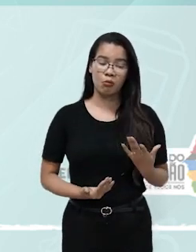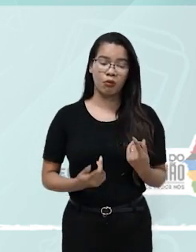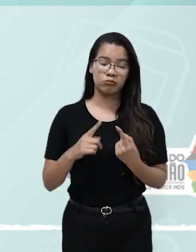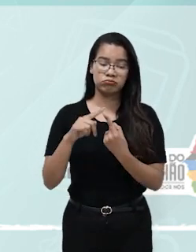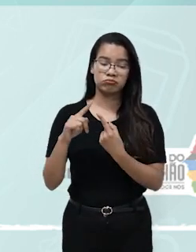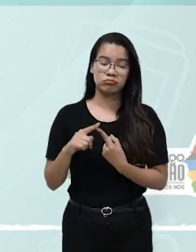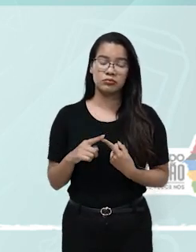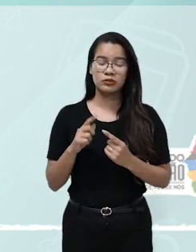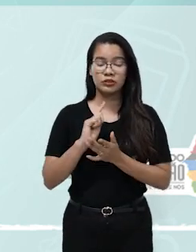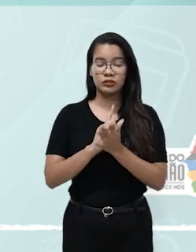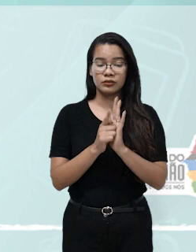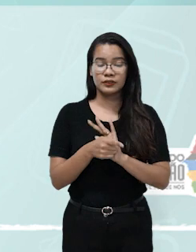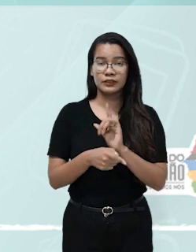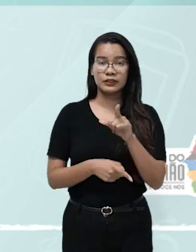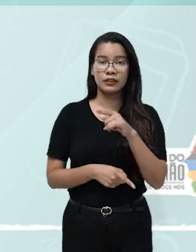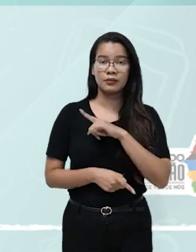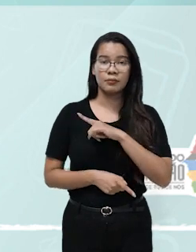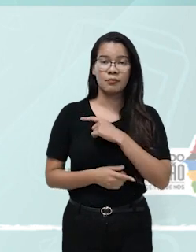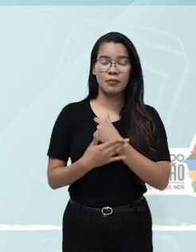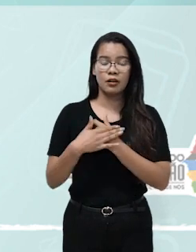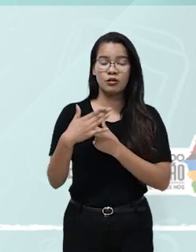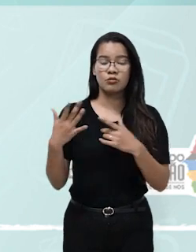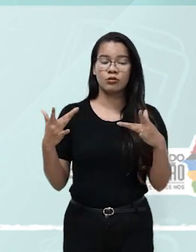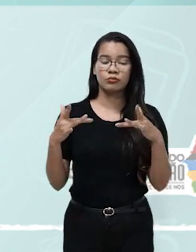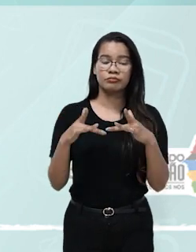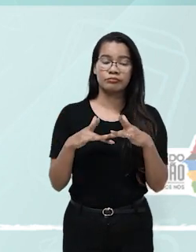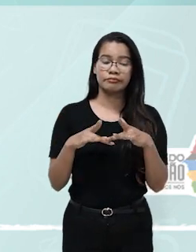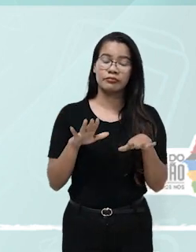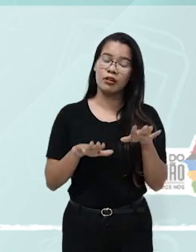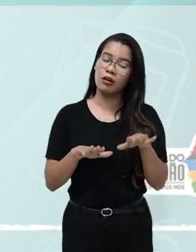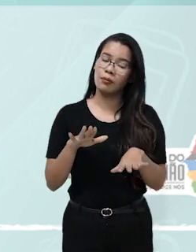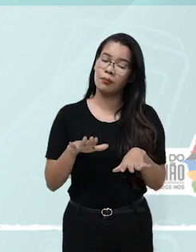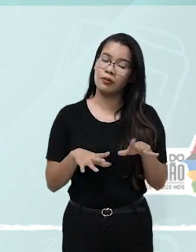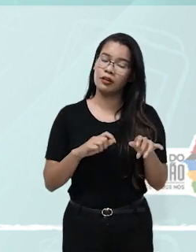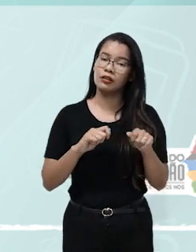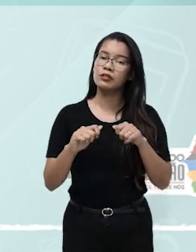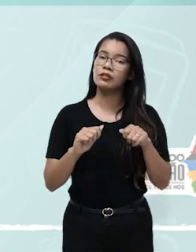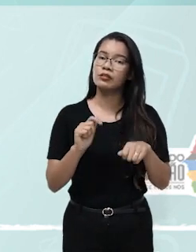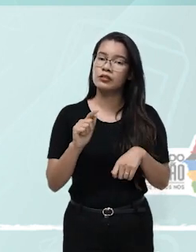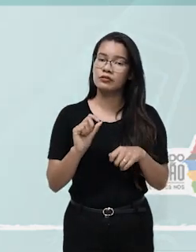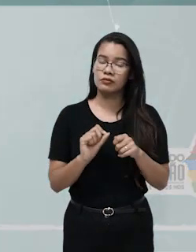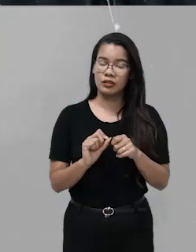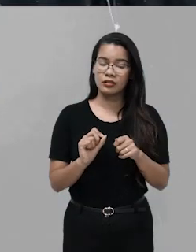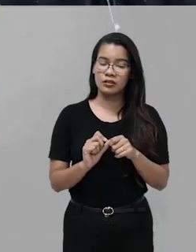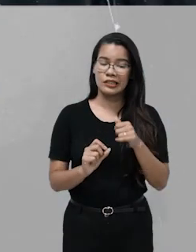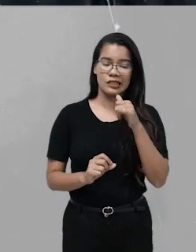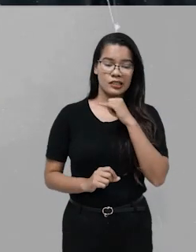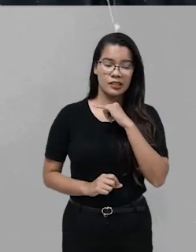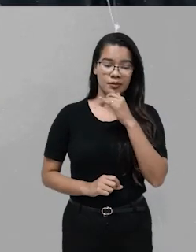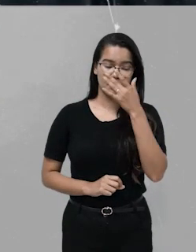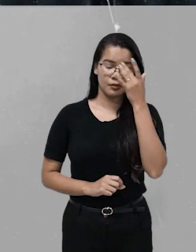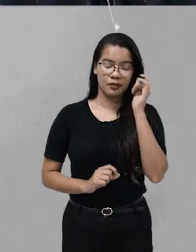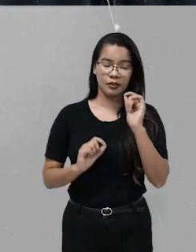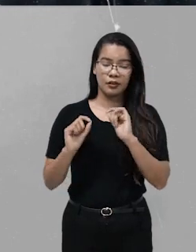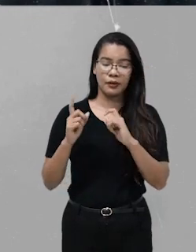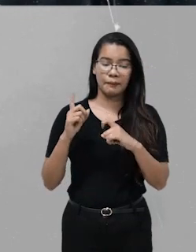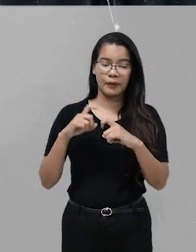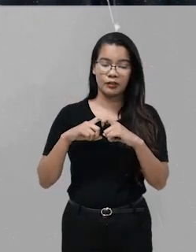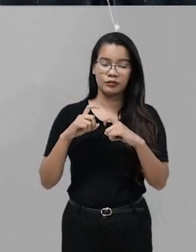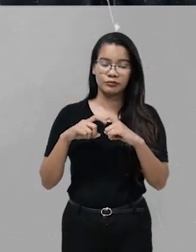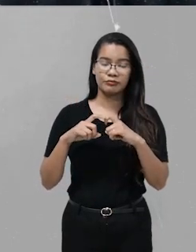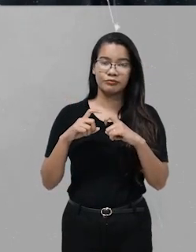gênero você tem mais contato? Depende muito da atividade que você realiza. Por exemplo, quem é médico